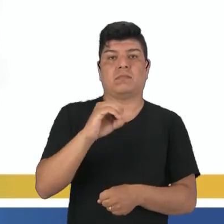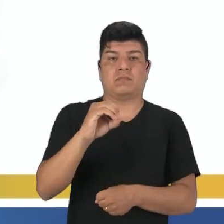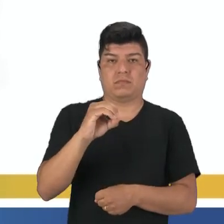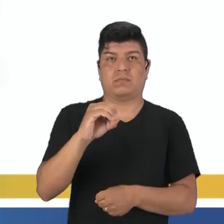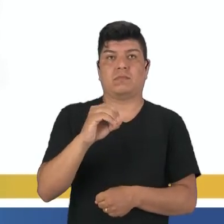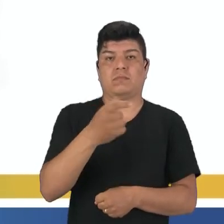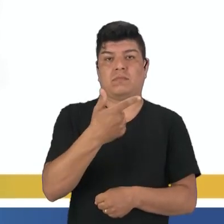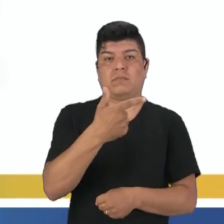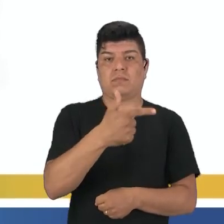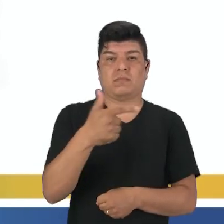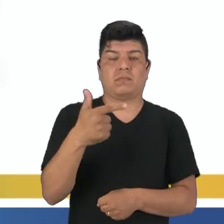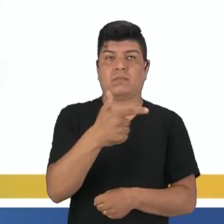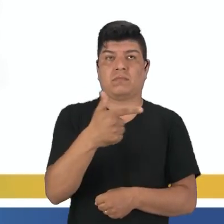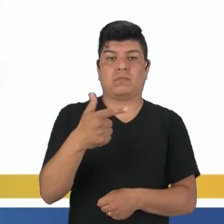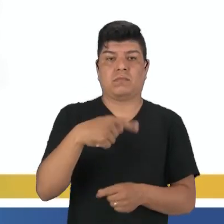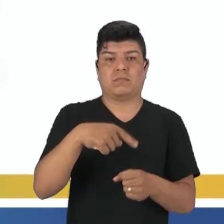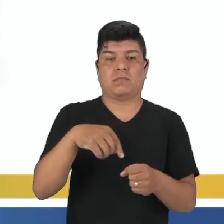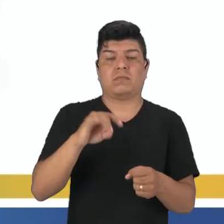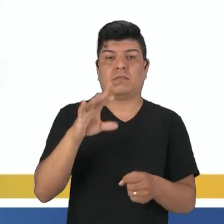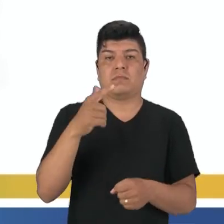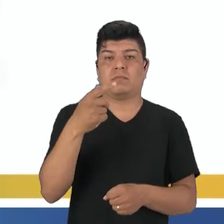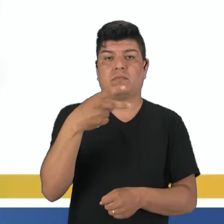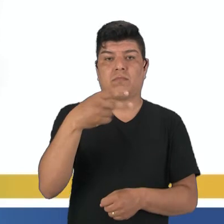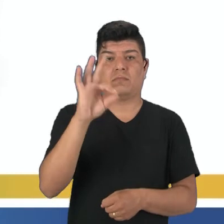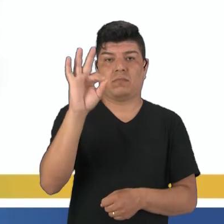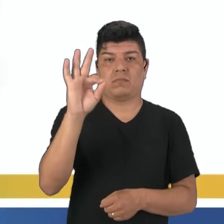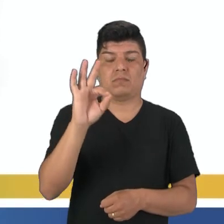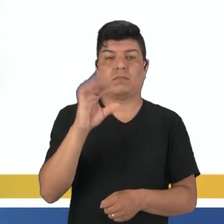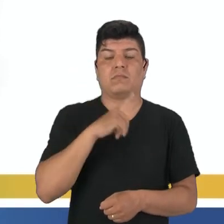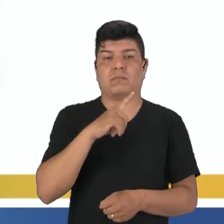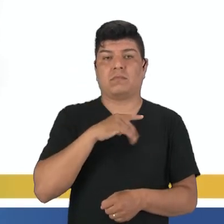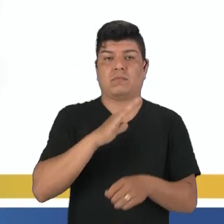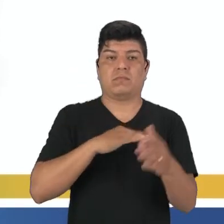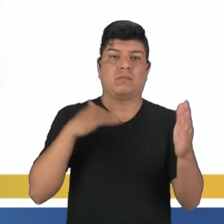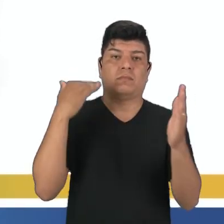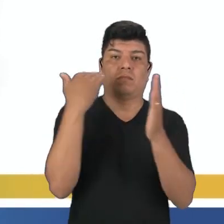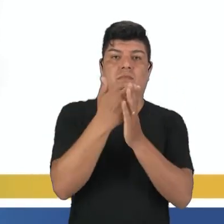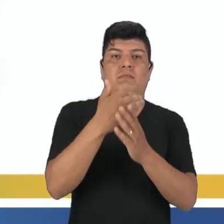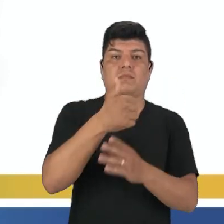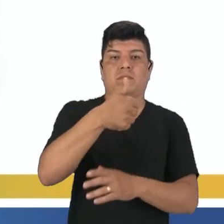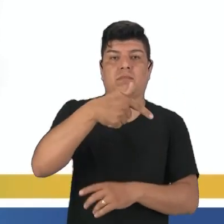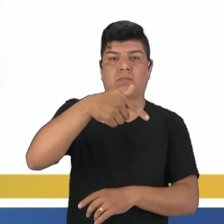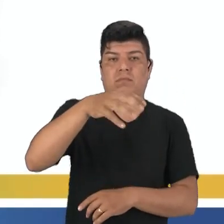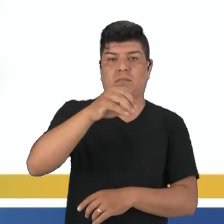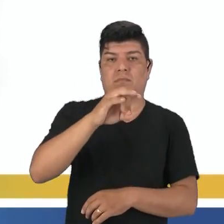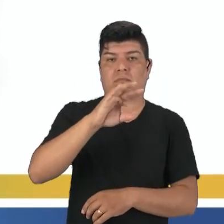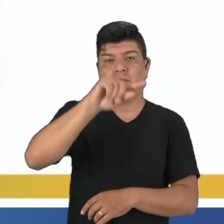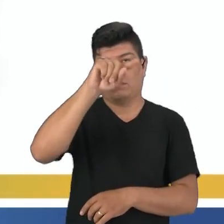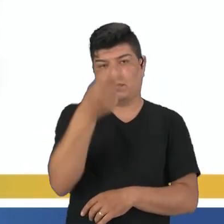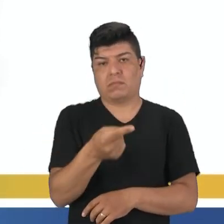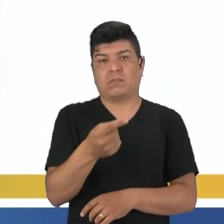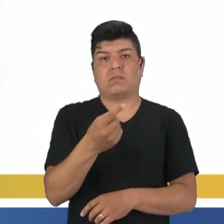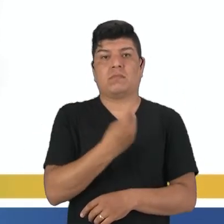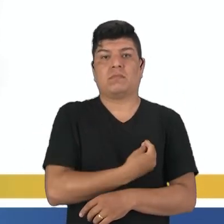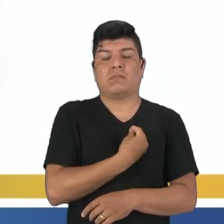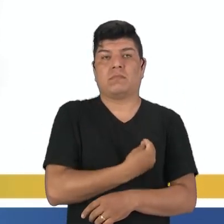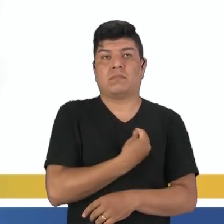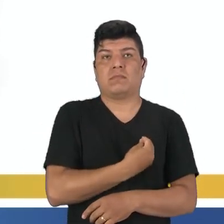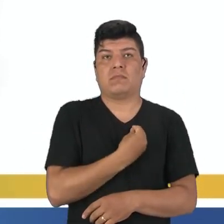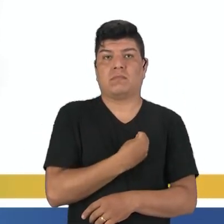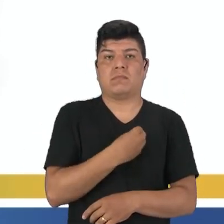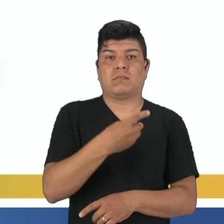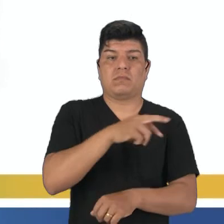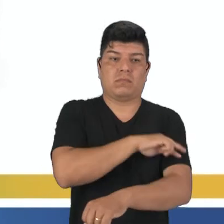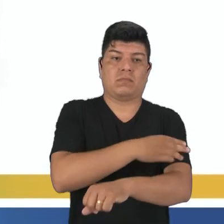com 22 municípios, mas apenas 2 possuem população acima de 70 mil habitantes. Rio Branco com aproximadamente